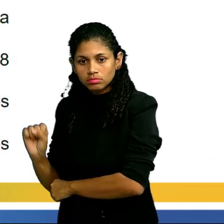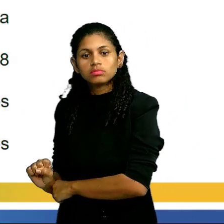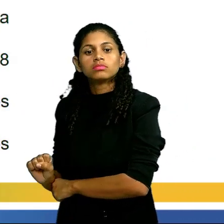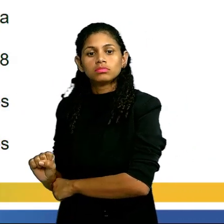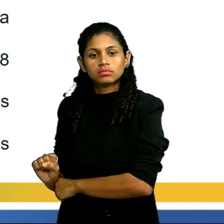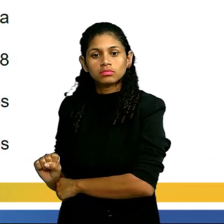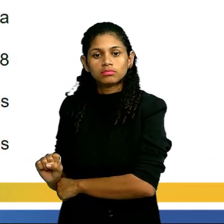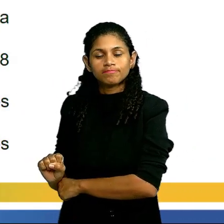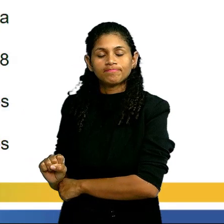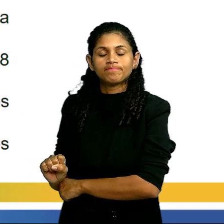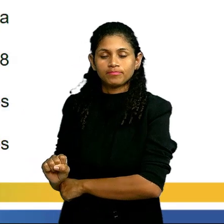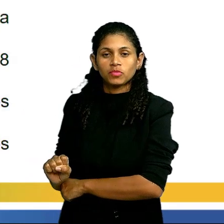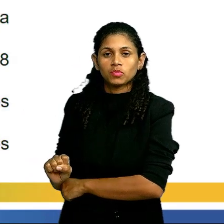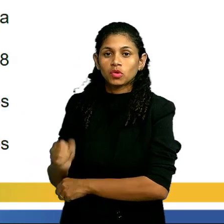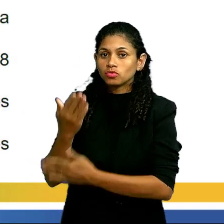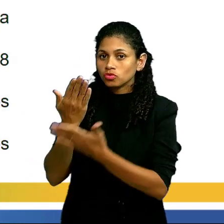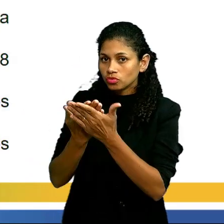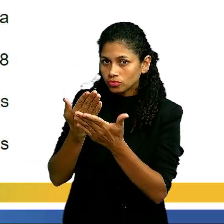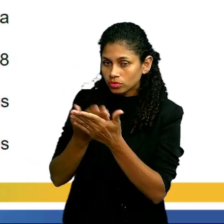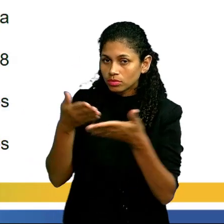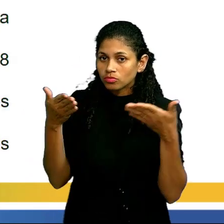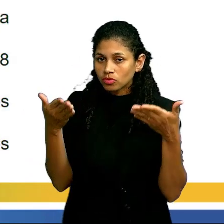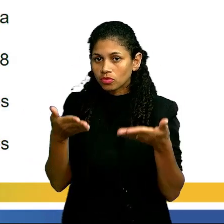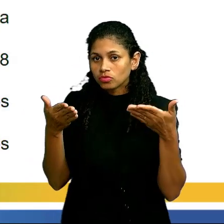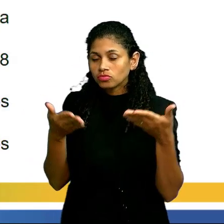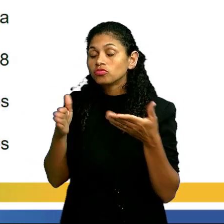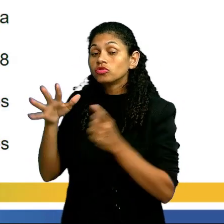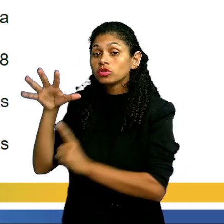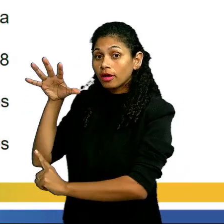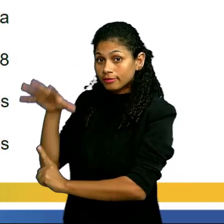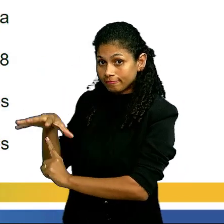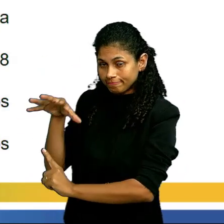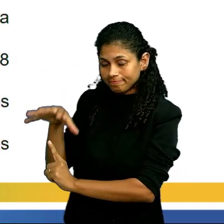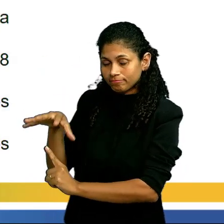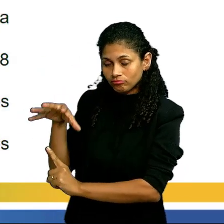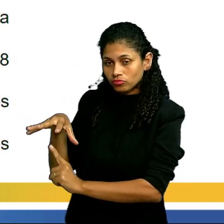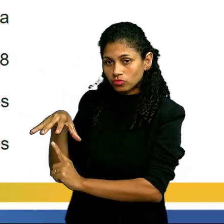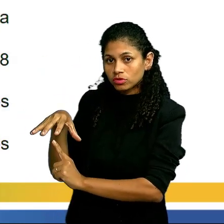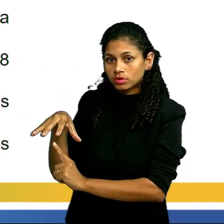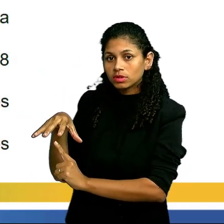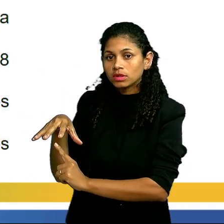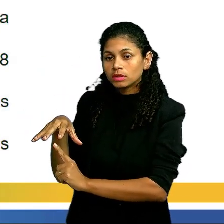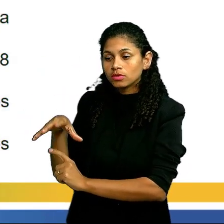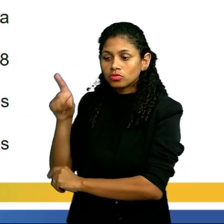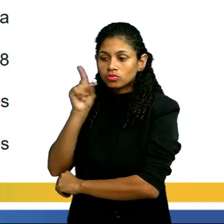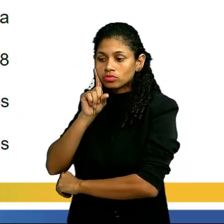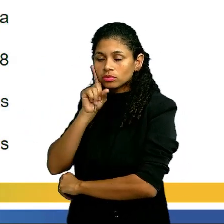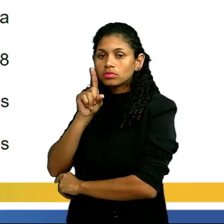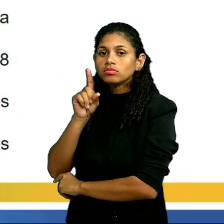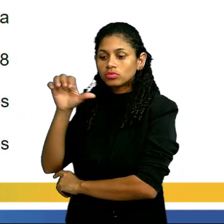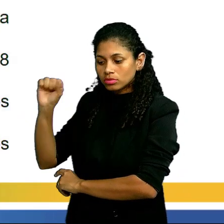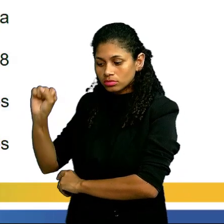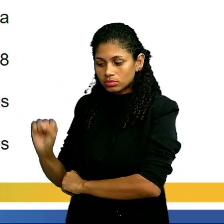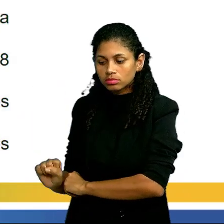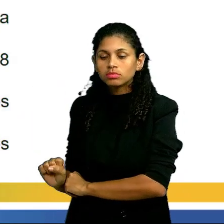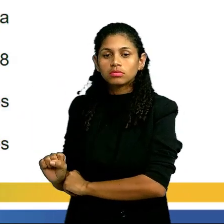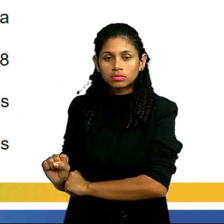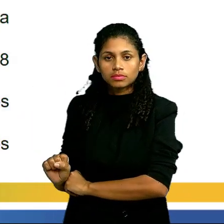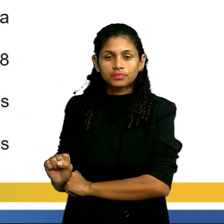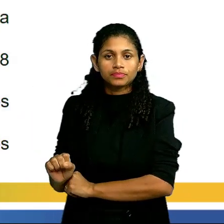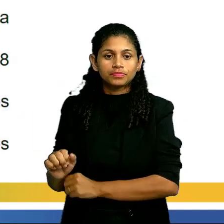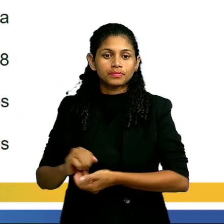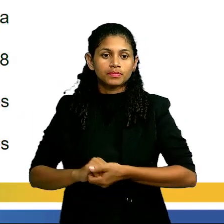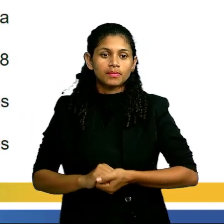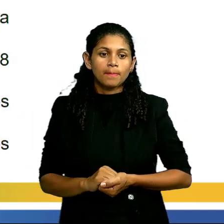que foi esse conflito, né, a influência dos capitalistas sobre a parte sul, né, dos Estados Unidos sobre a parte sul, e a influência soviética sobre a